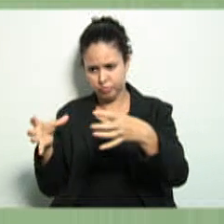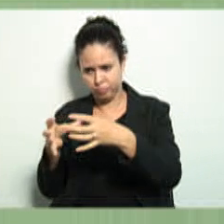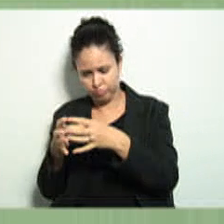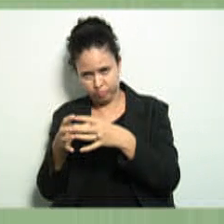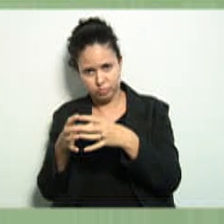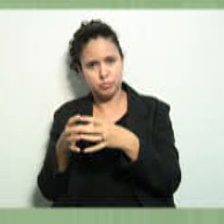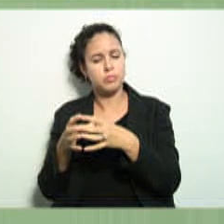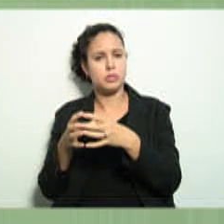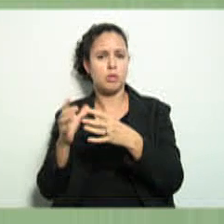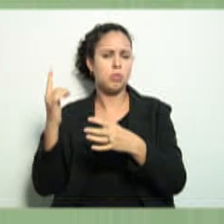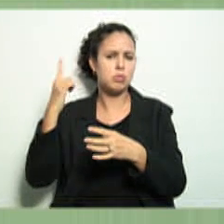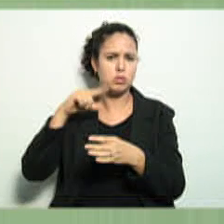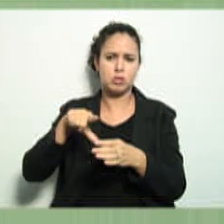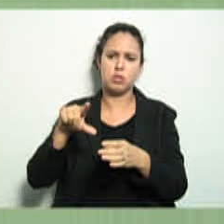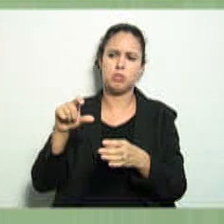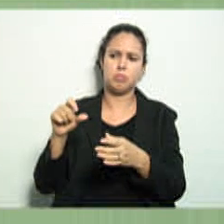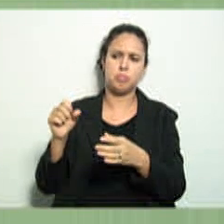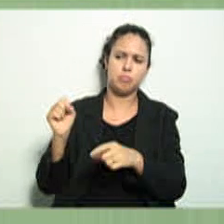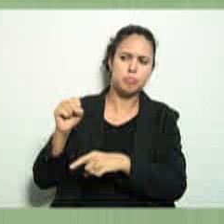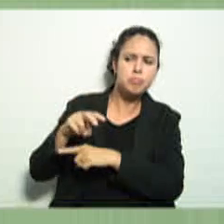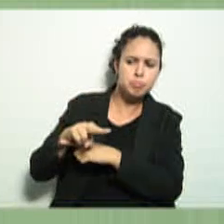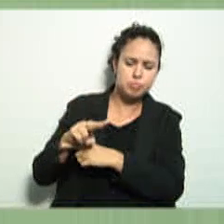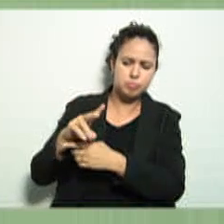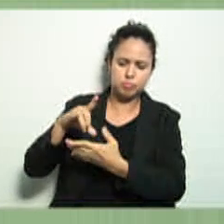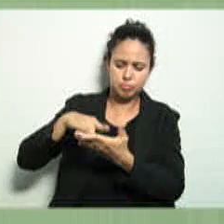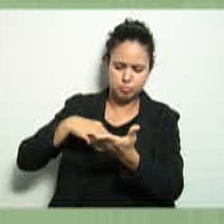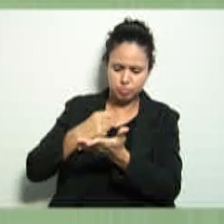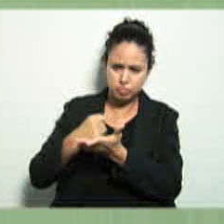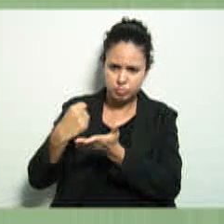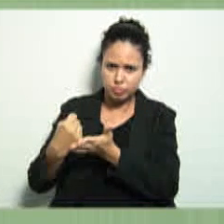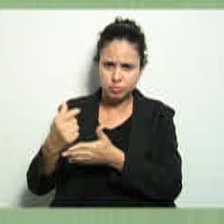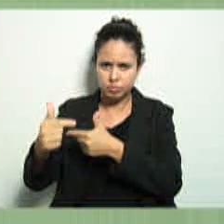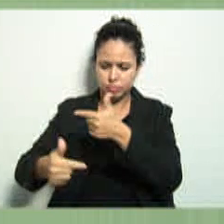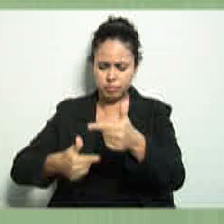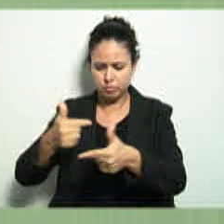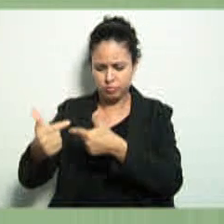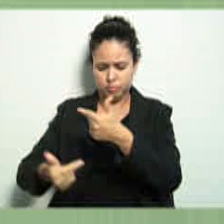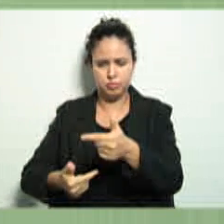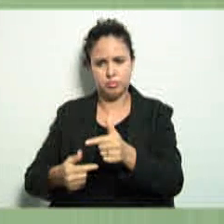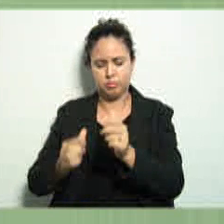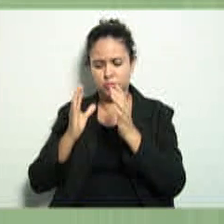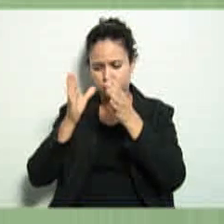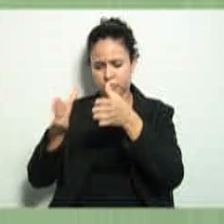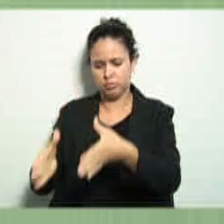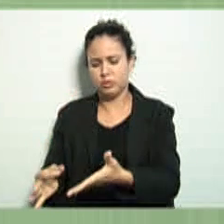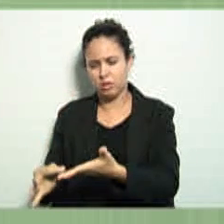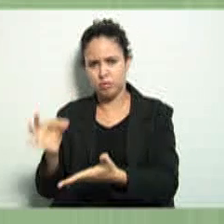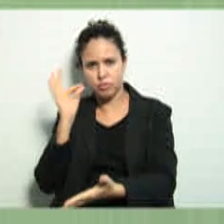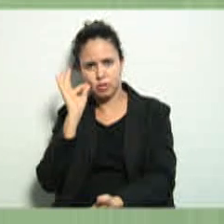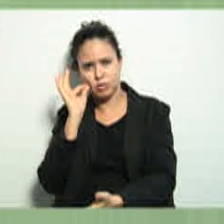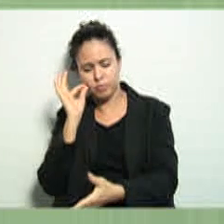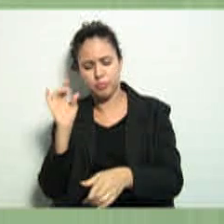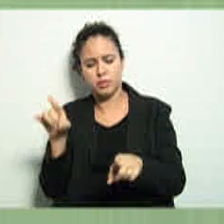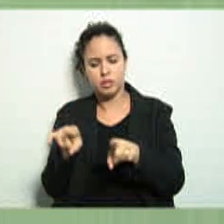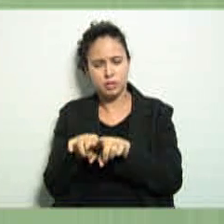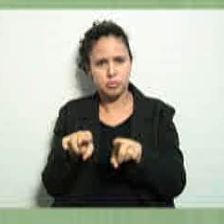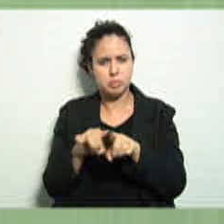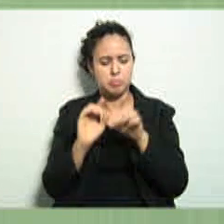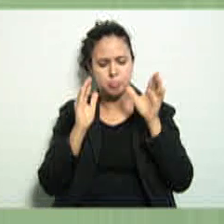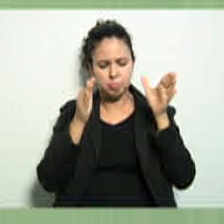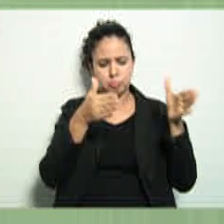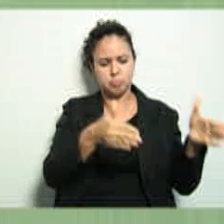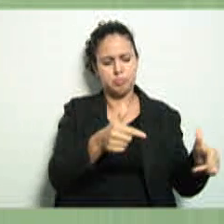grandes empregadores, como o complexo do café e a piscicultura, produção de